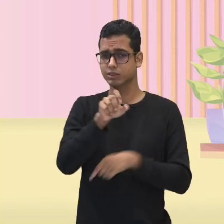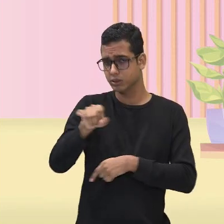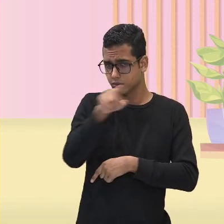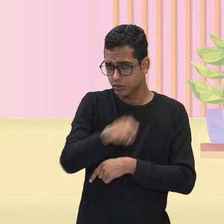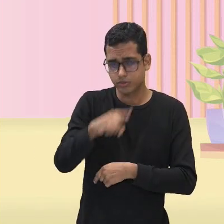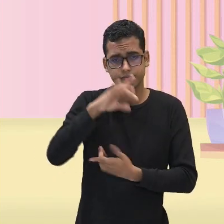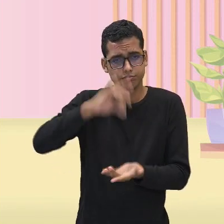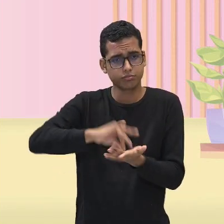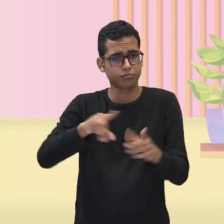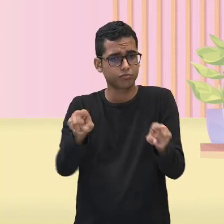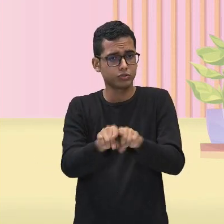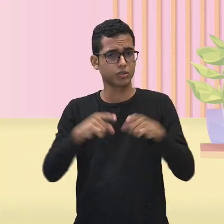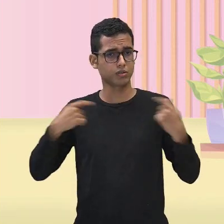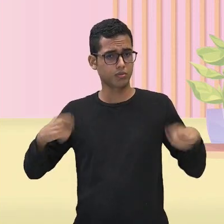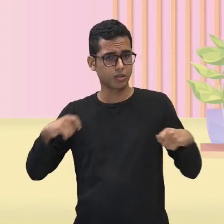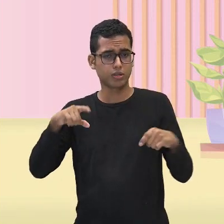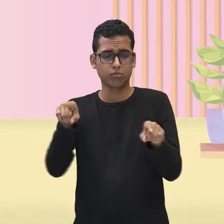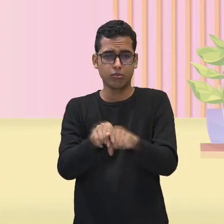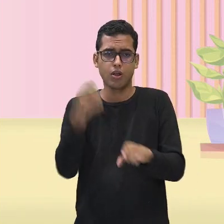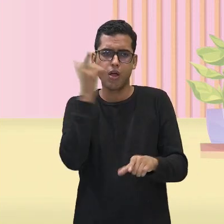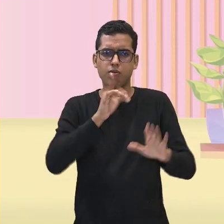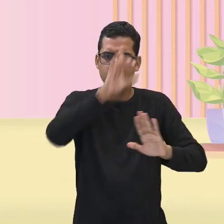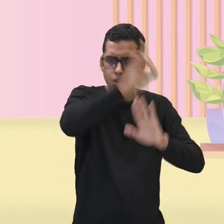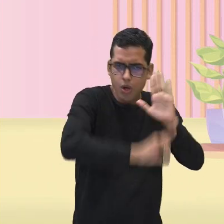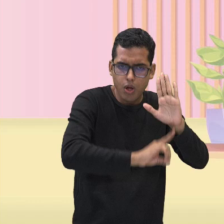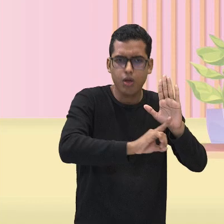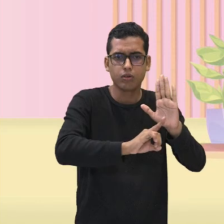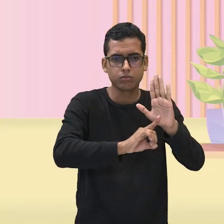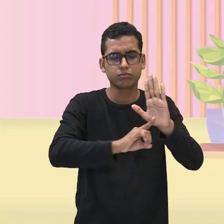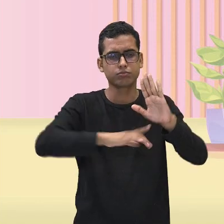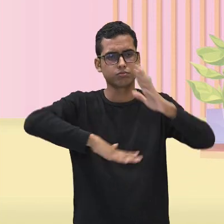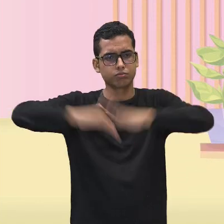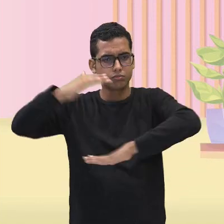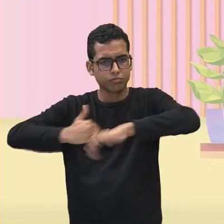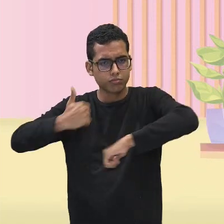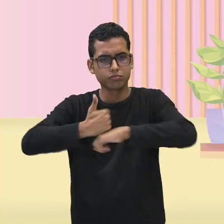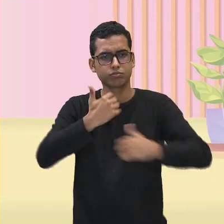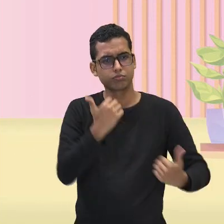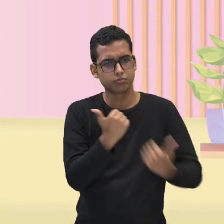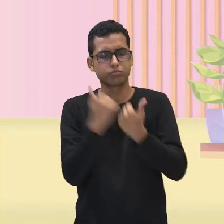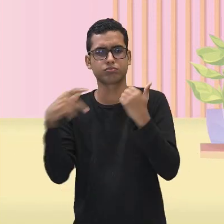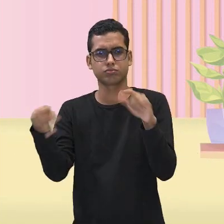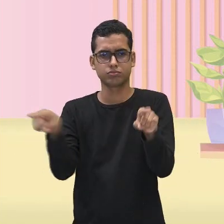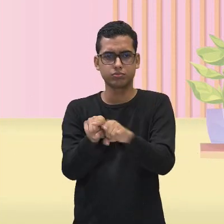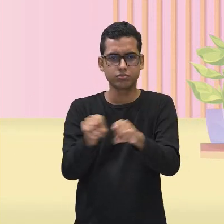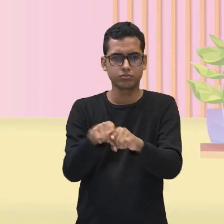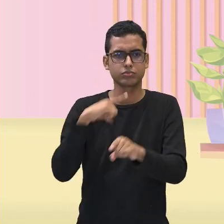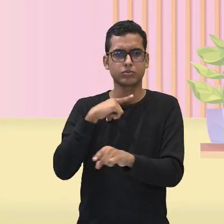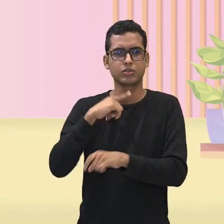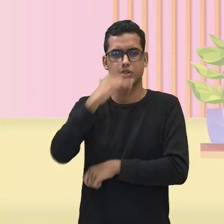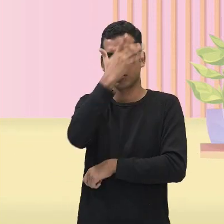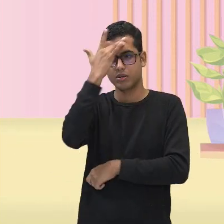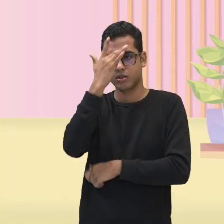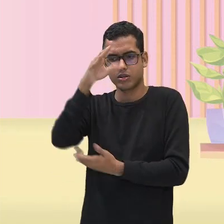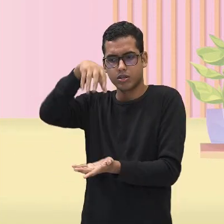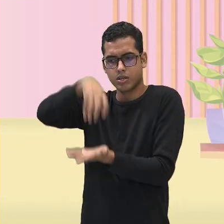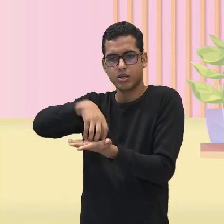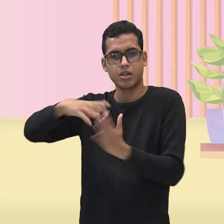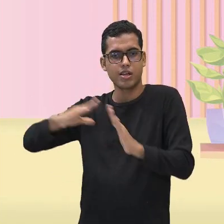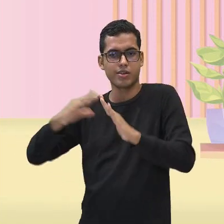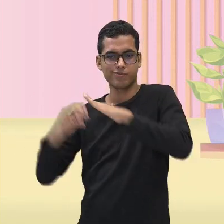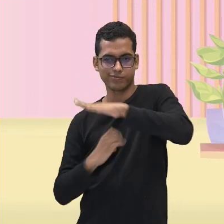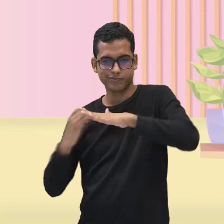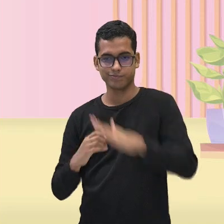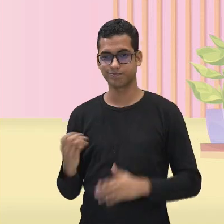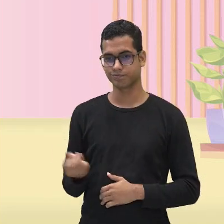ir lutar pelos seus direitos, tem esse profissional, os agentes de viagem, que organizam as suas férias,